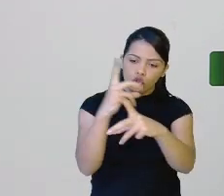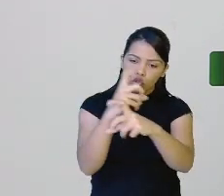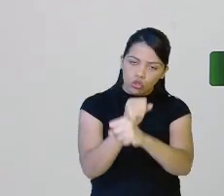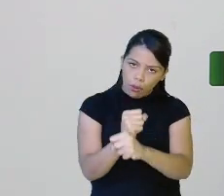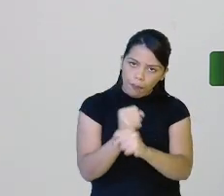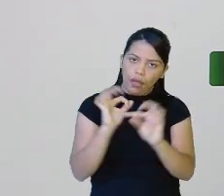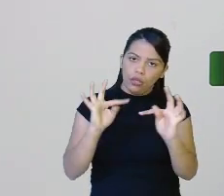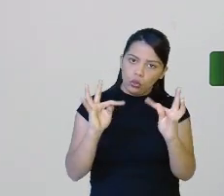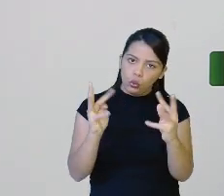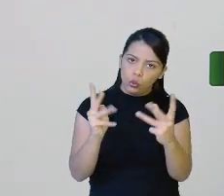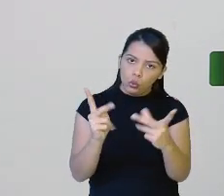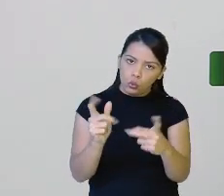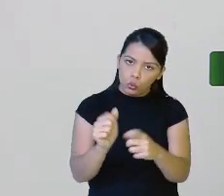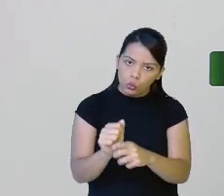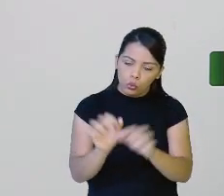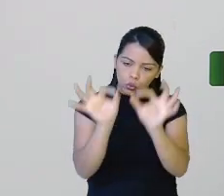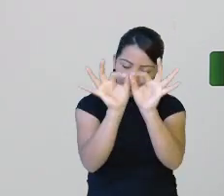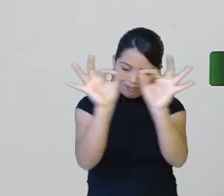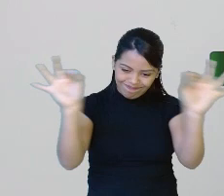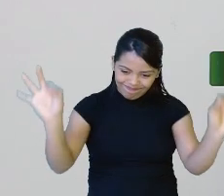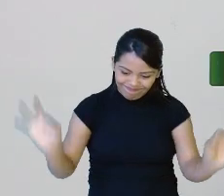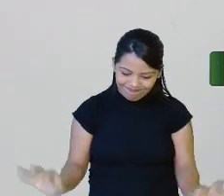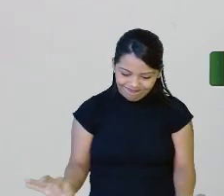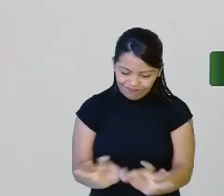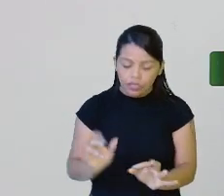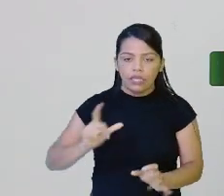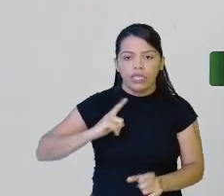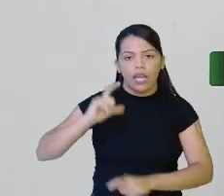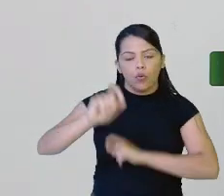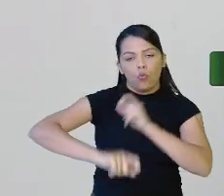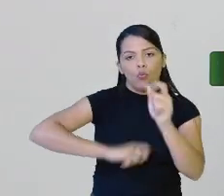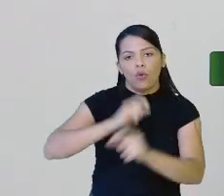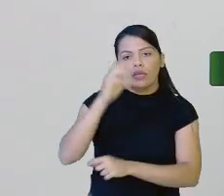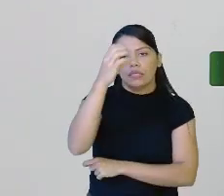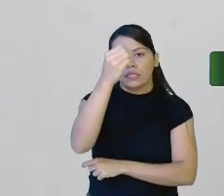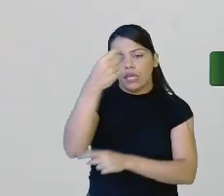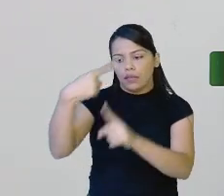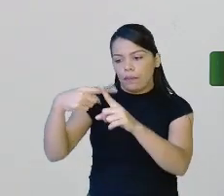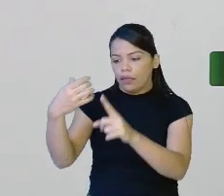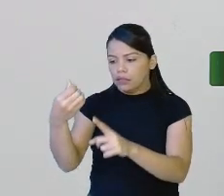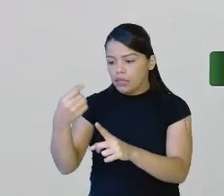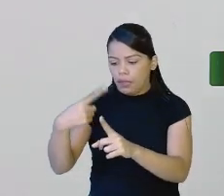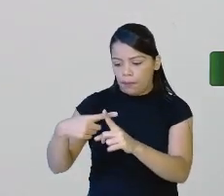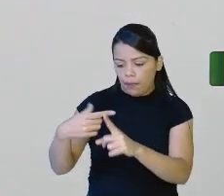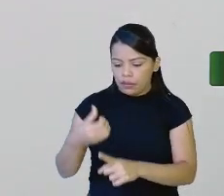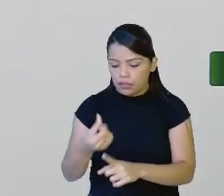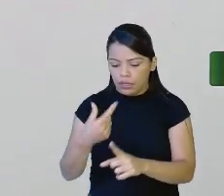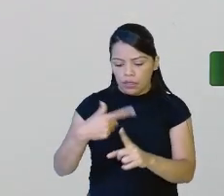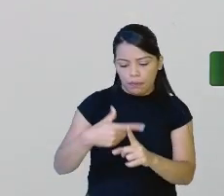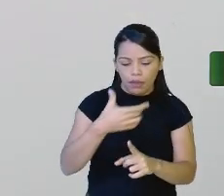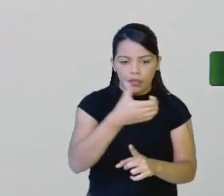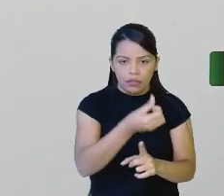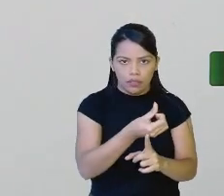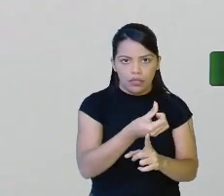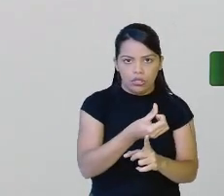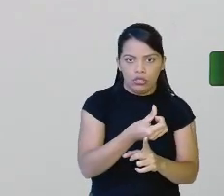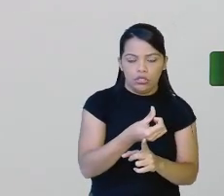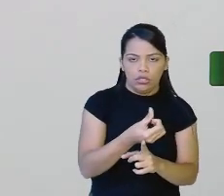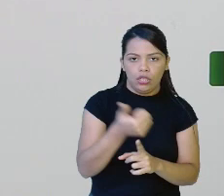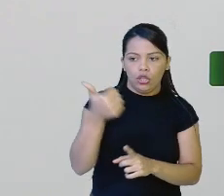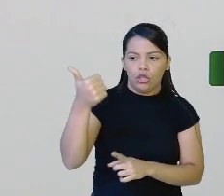a soma do espaço. Então, será 6 mais 6, 12. 12 mais